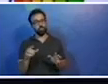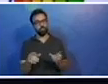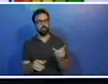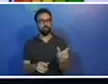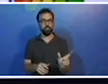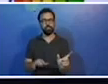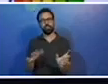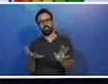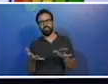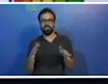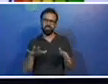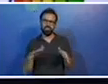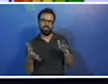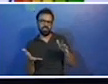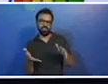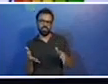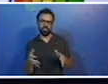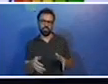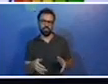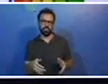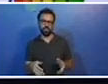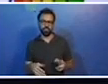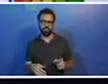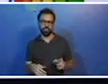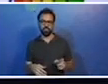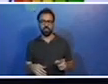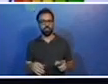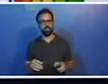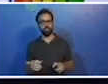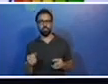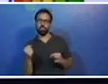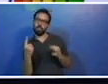Sometimes, às vezes. Rarely,